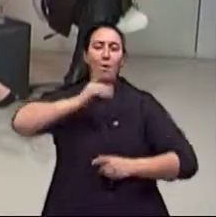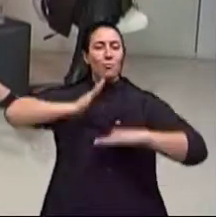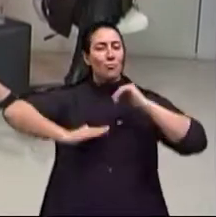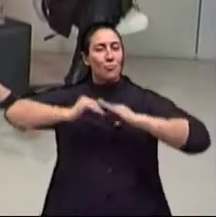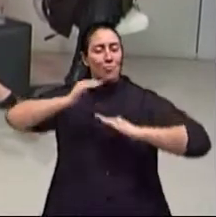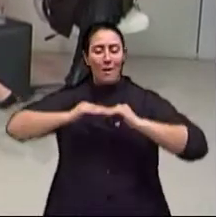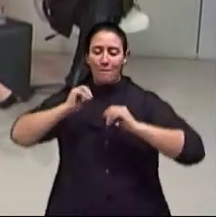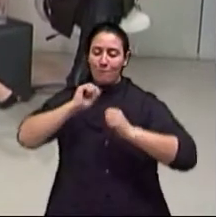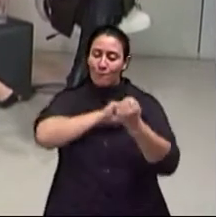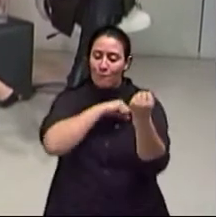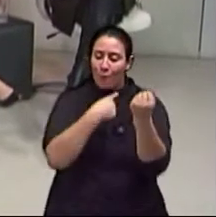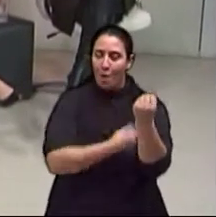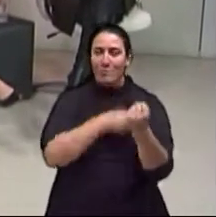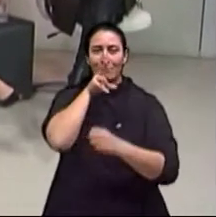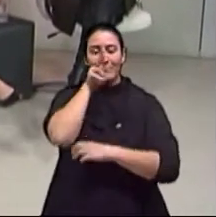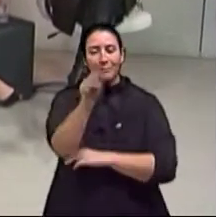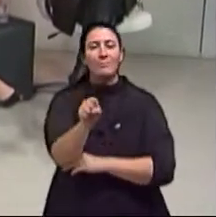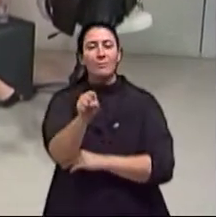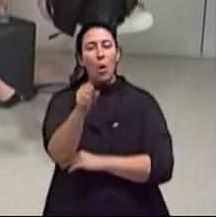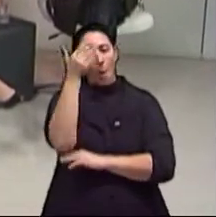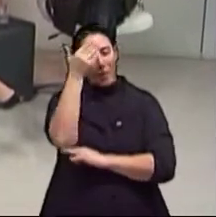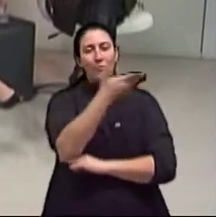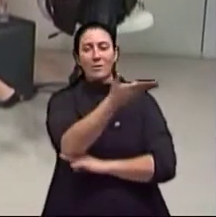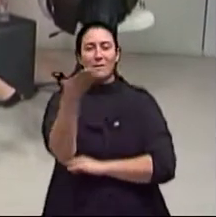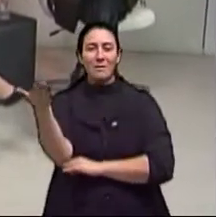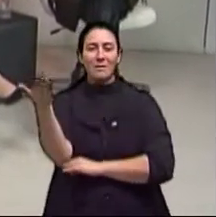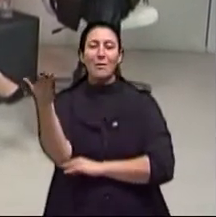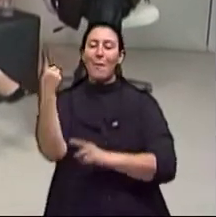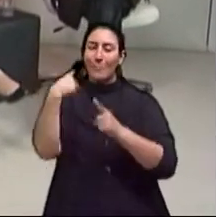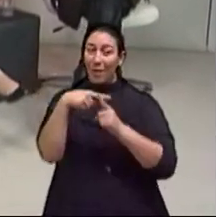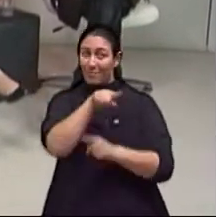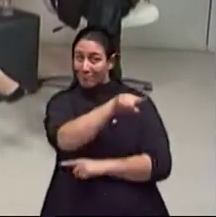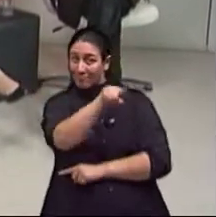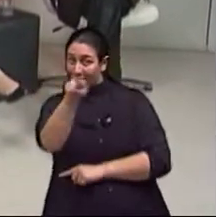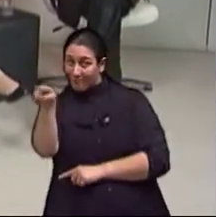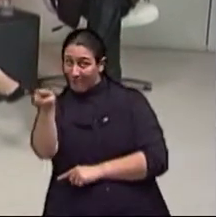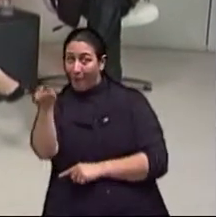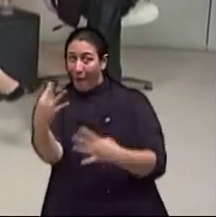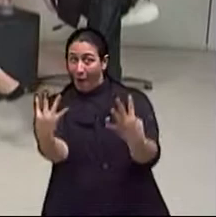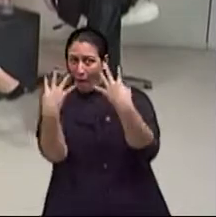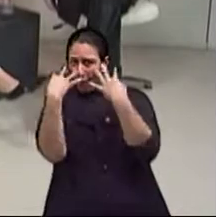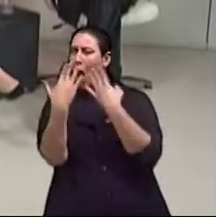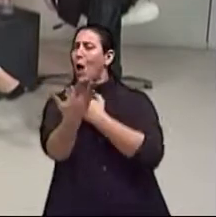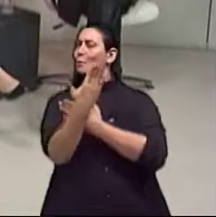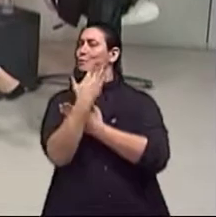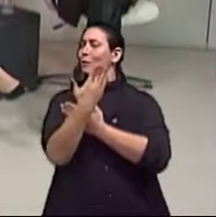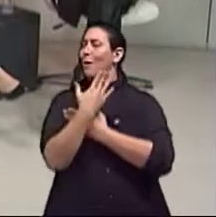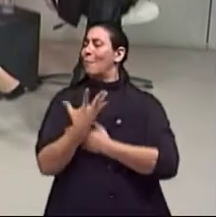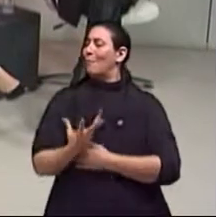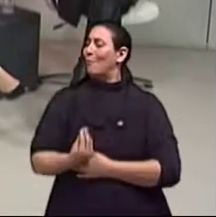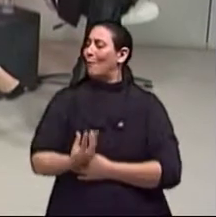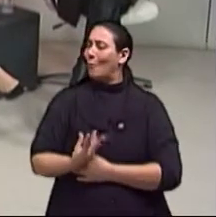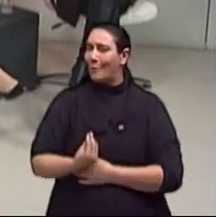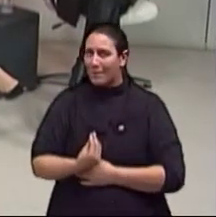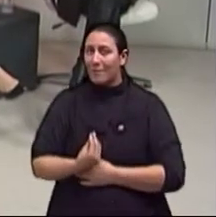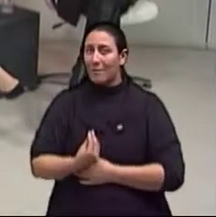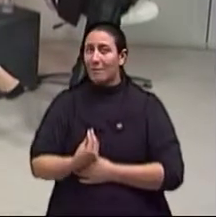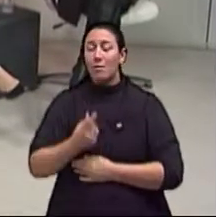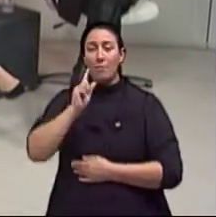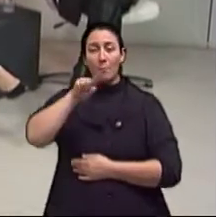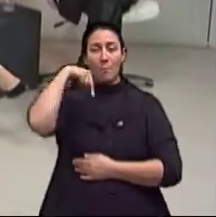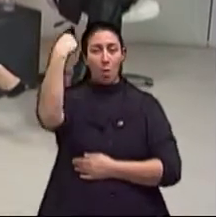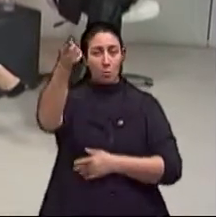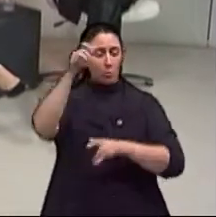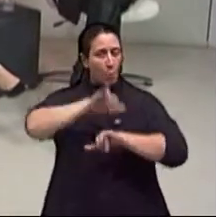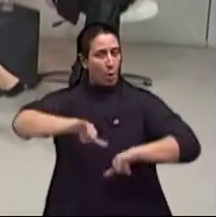a força maior para ver se ele desafios obrigado a vocês e vocês desse lado aí ó vocês também ajudam muito no